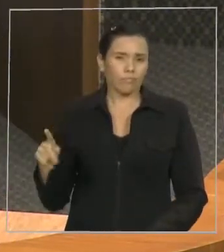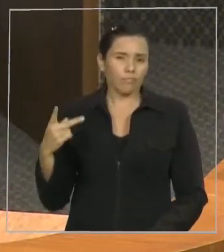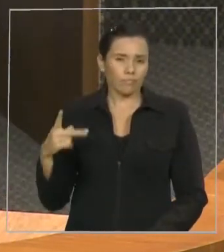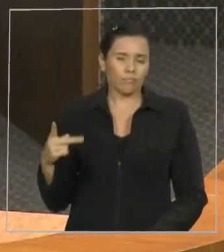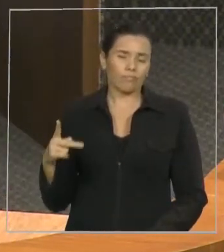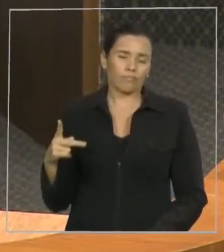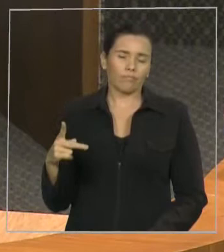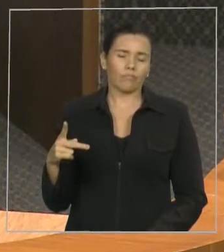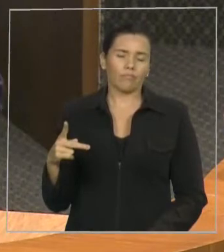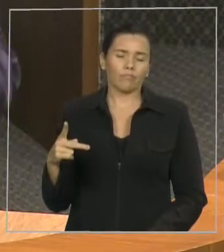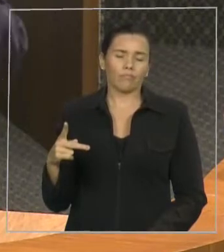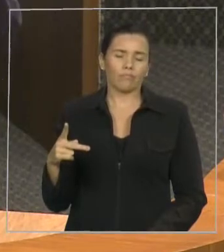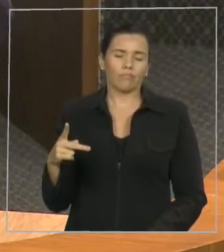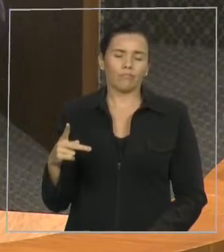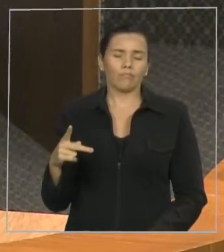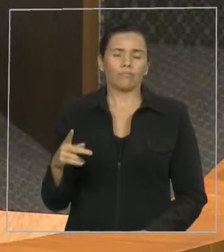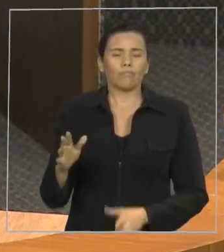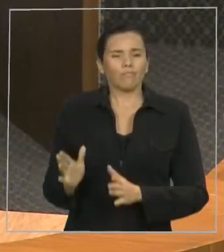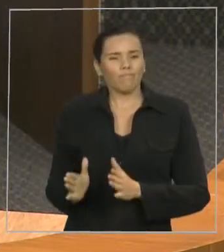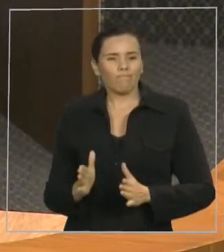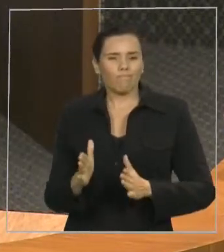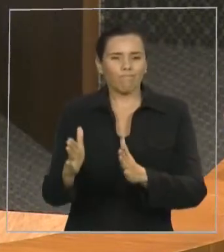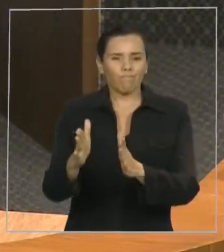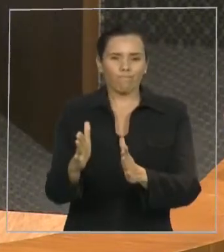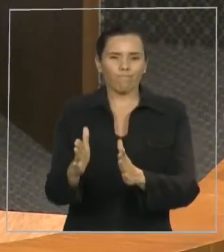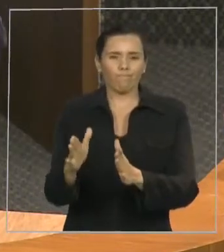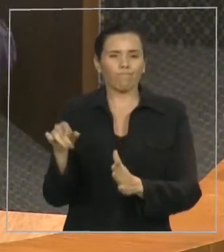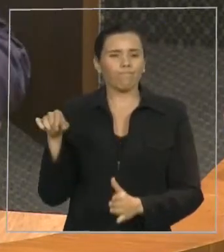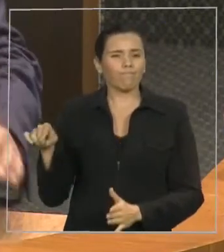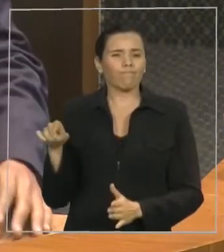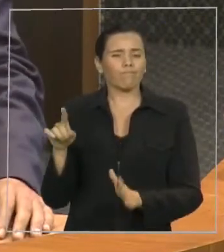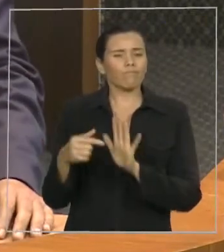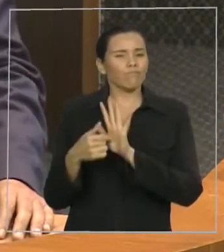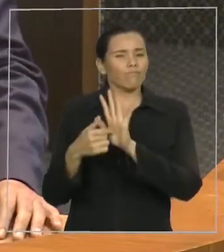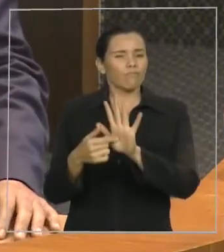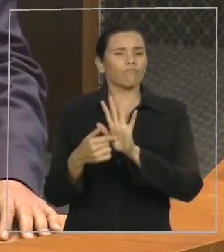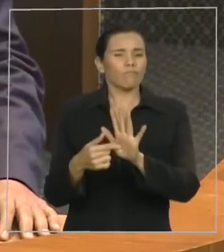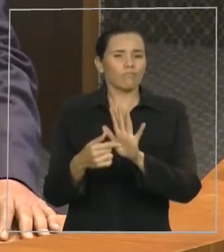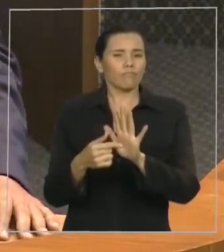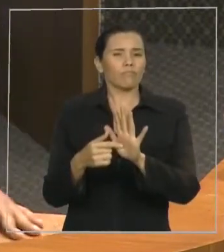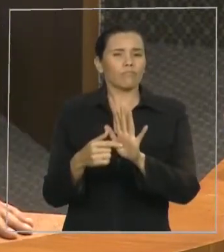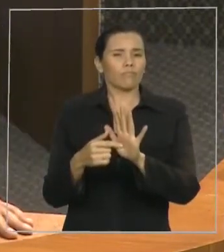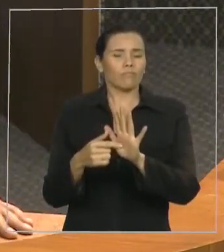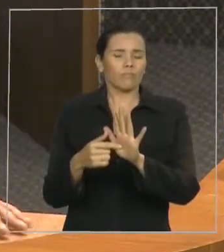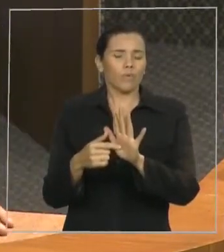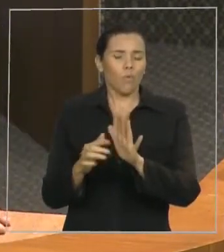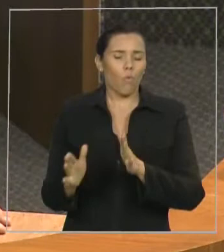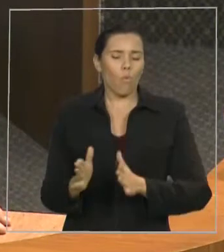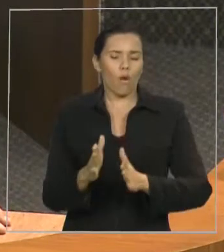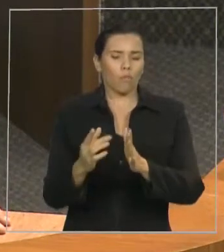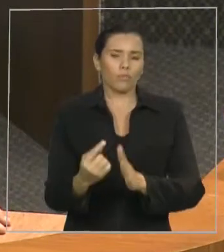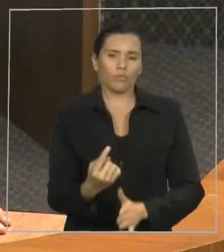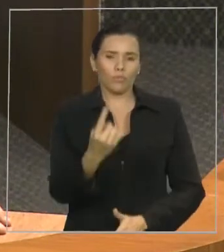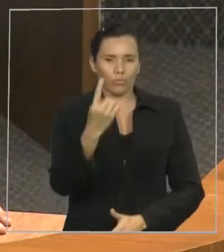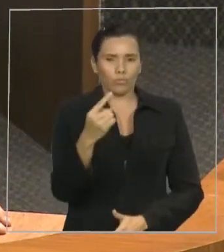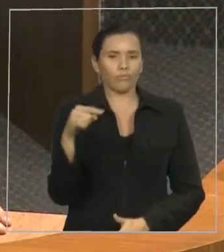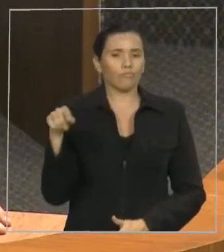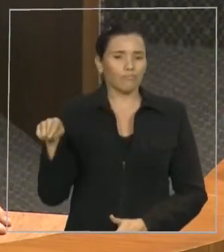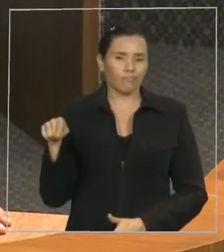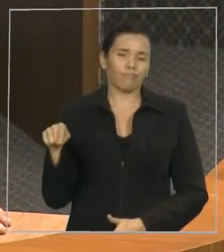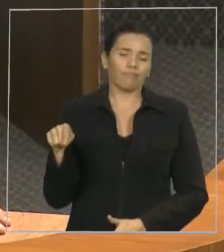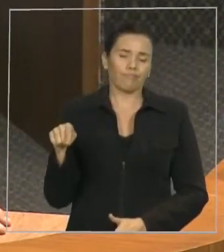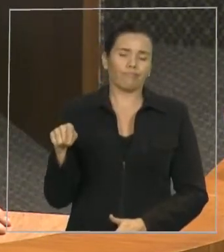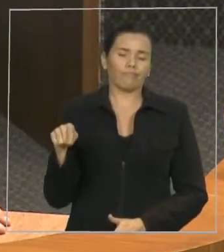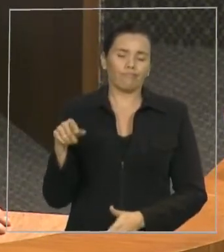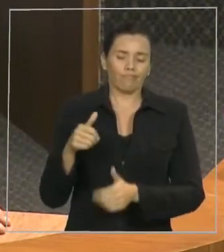perspectiva, o seu horizonte, está apontando o caminho que vai seguir. Isso significa que aqui no estado do